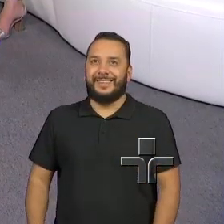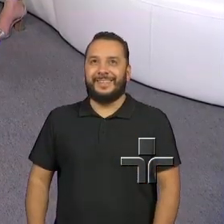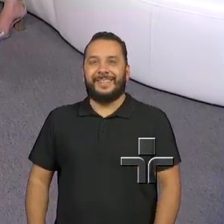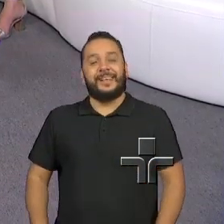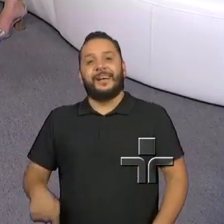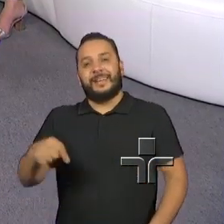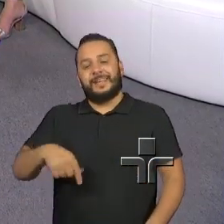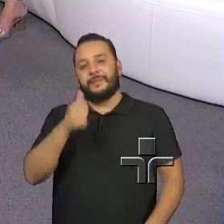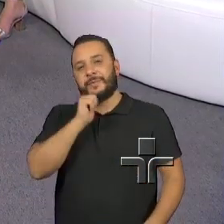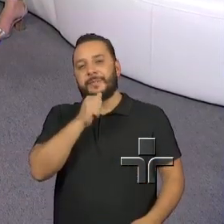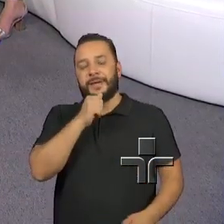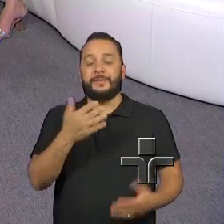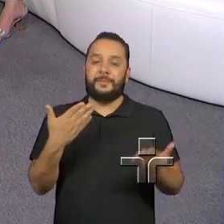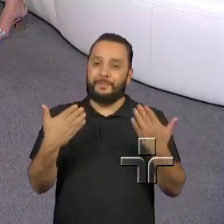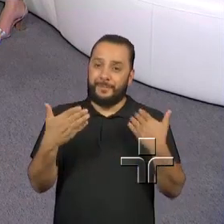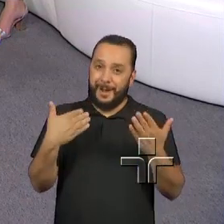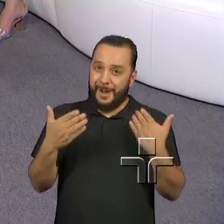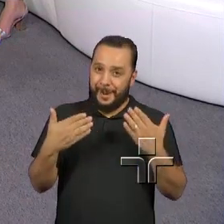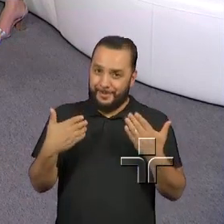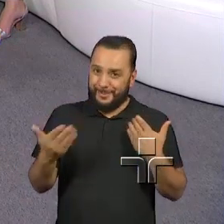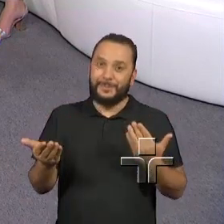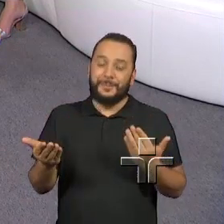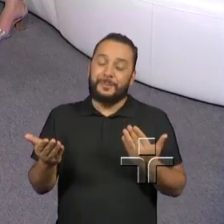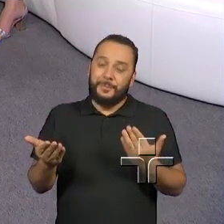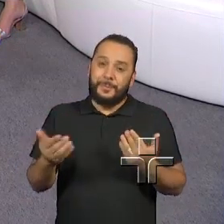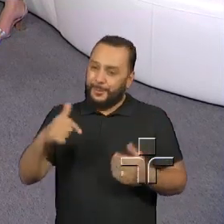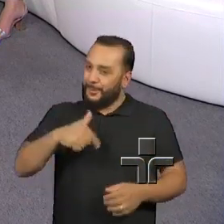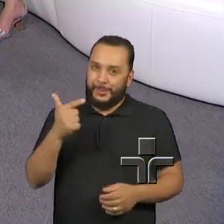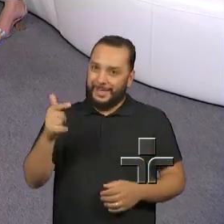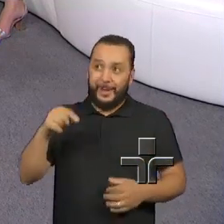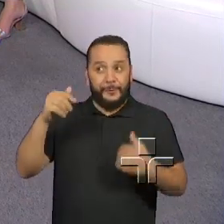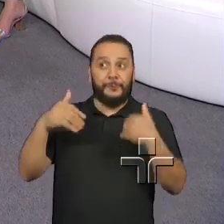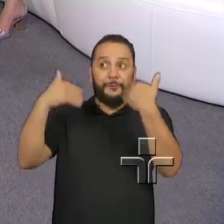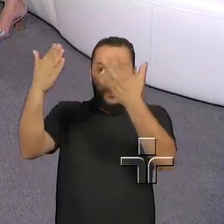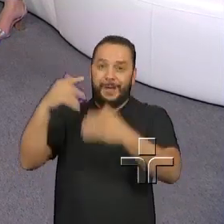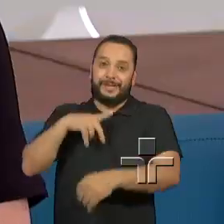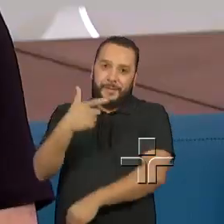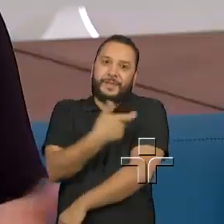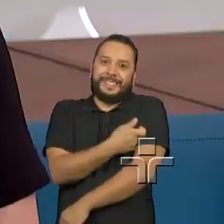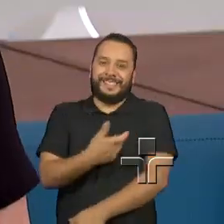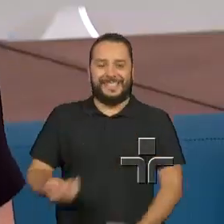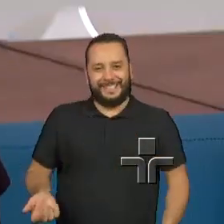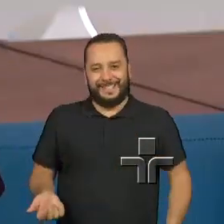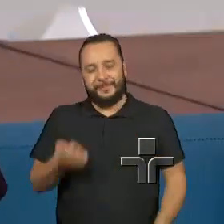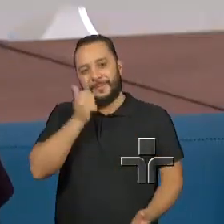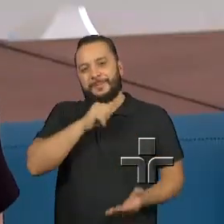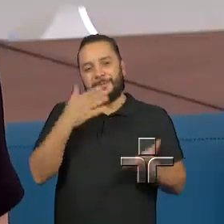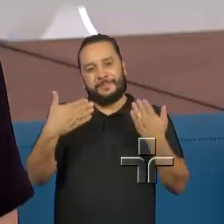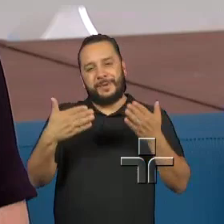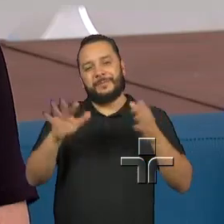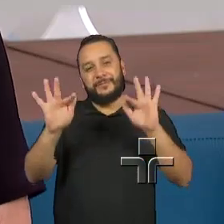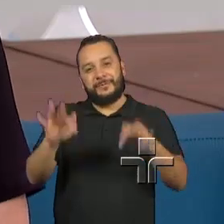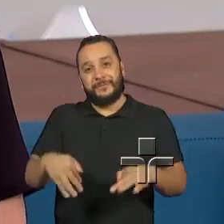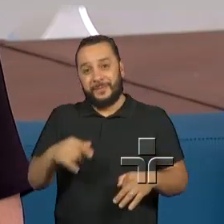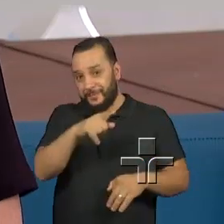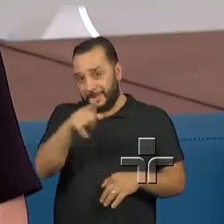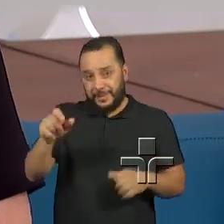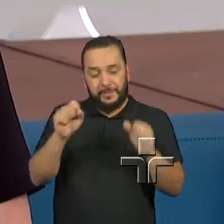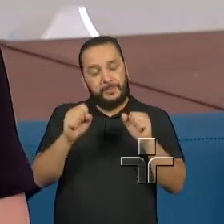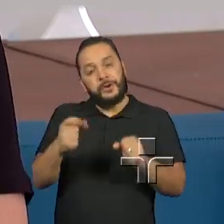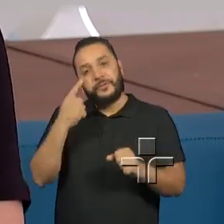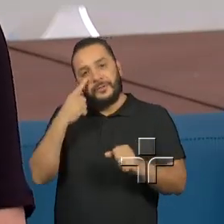Aqui no Papo de Mãe não tem. Tem que tomar assim, mas lá no posto de saúde, né? O Papo de Mãe fica por aqui. Você já pode